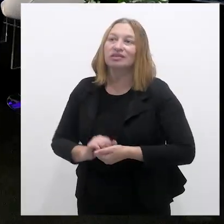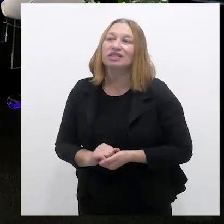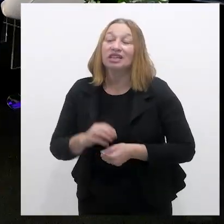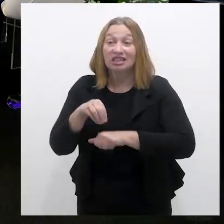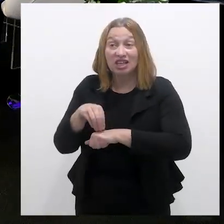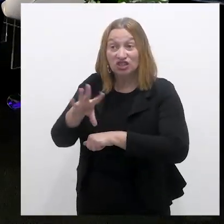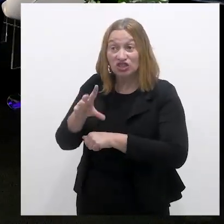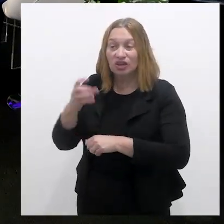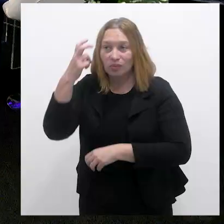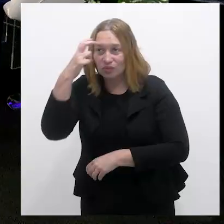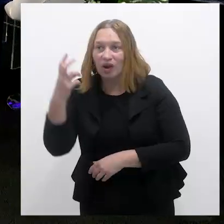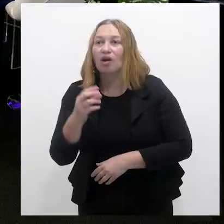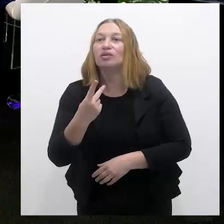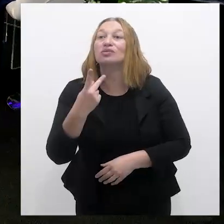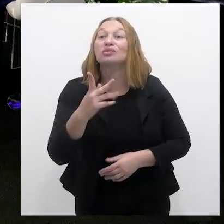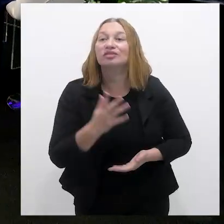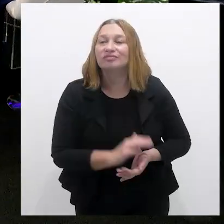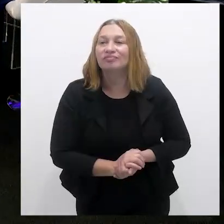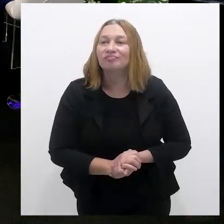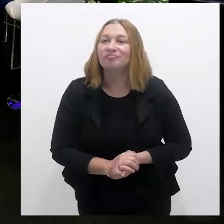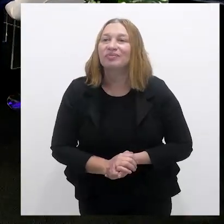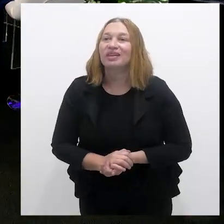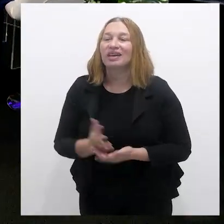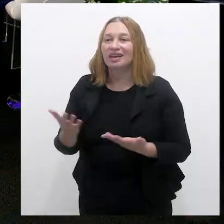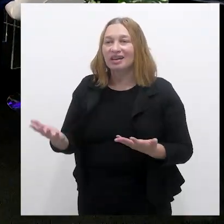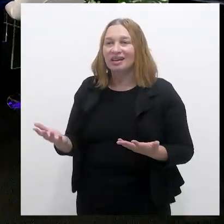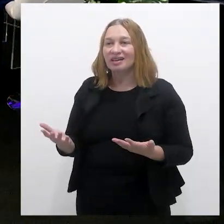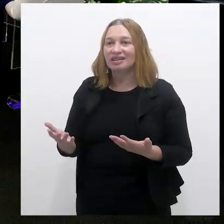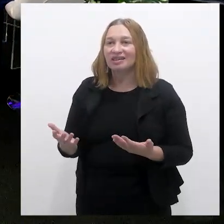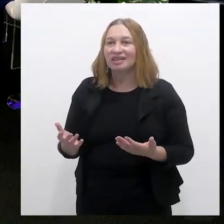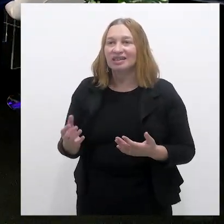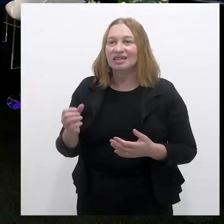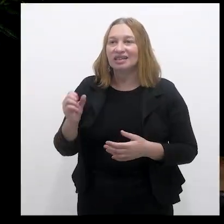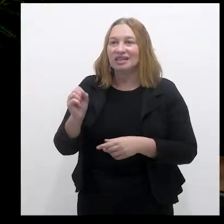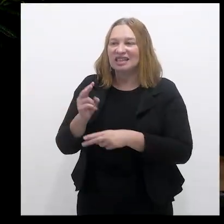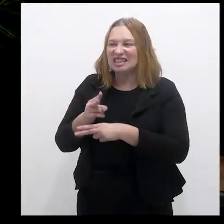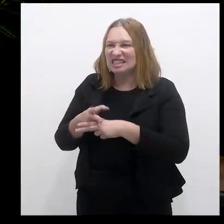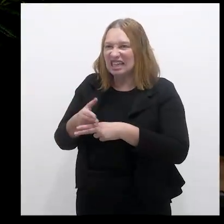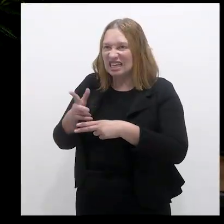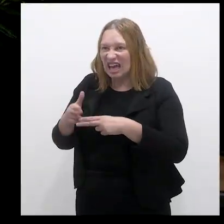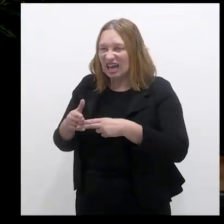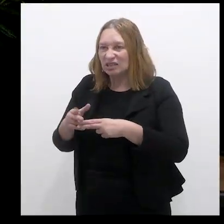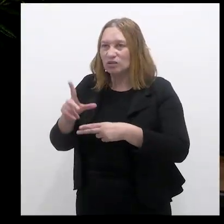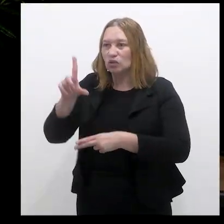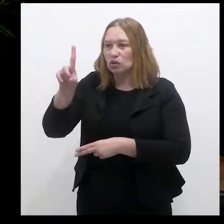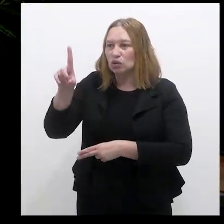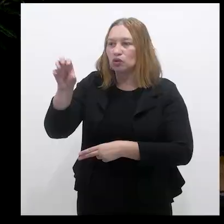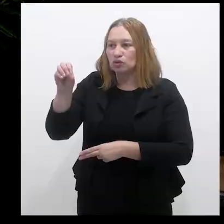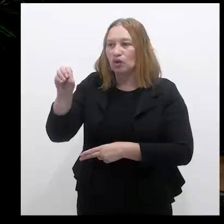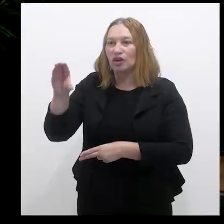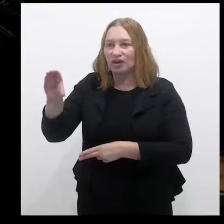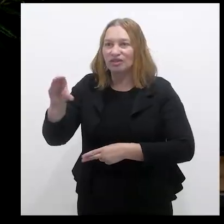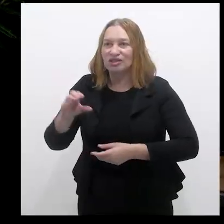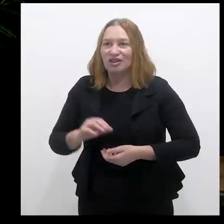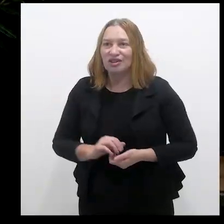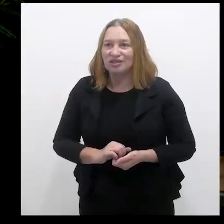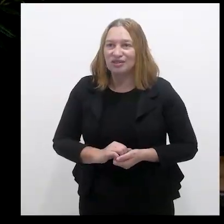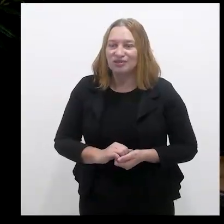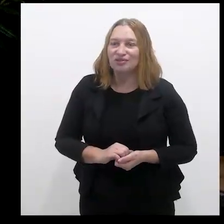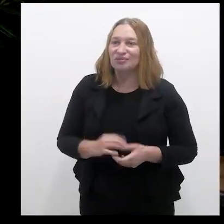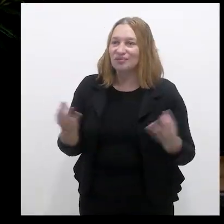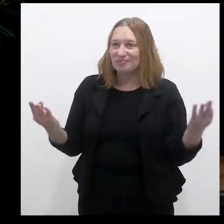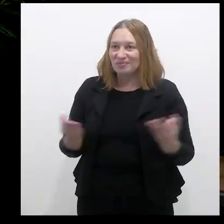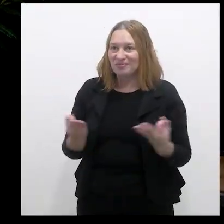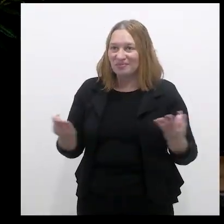agora a hora da nossa dica cultural. Sua dica, maestro? A dica é o seriado Doc, do